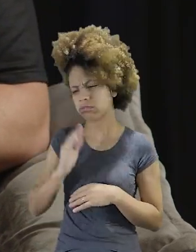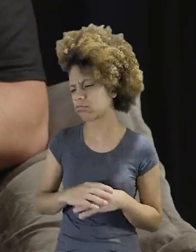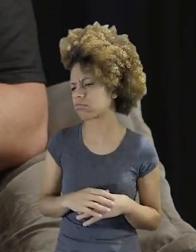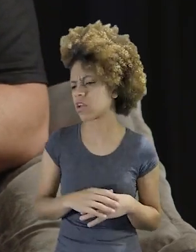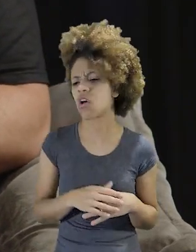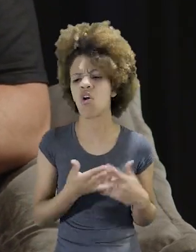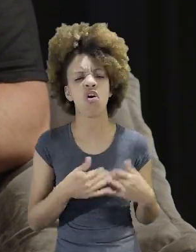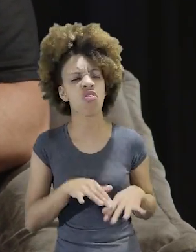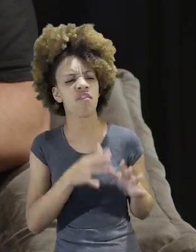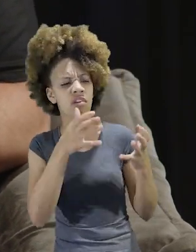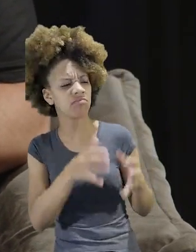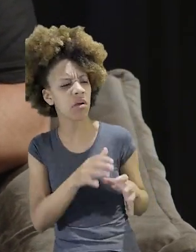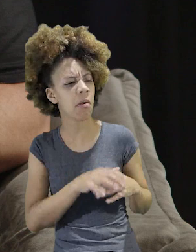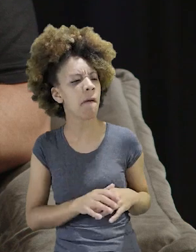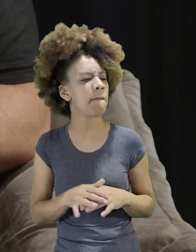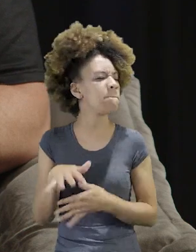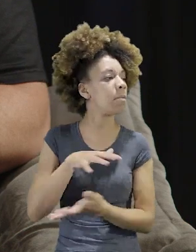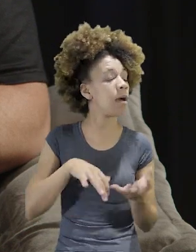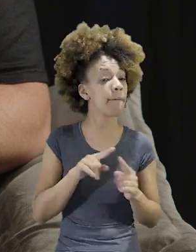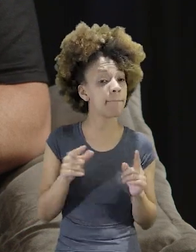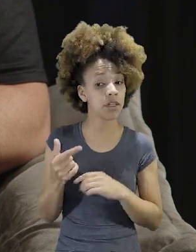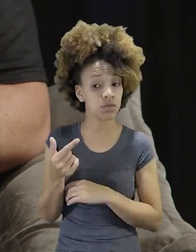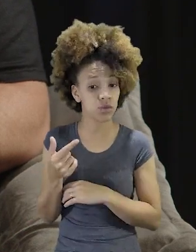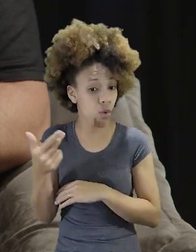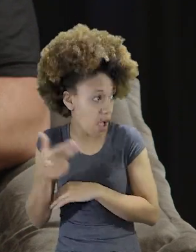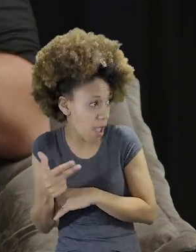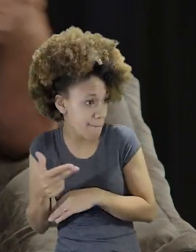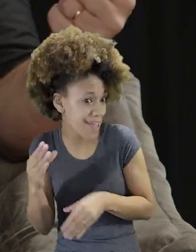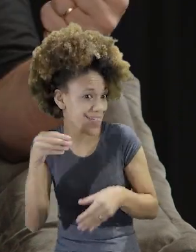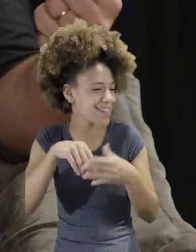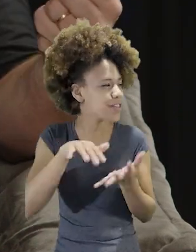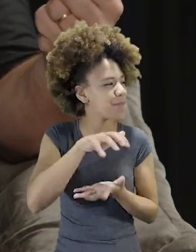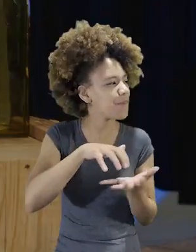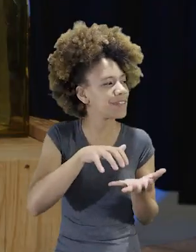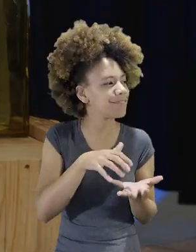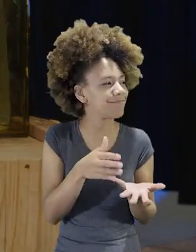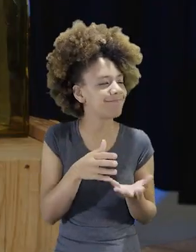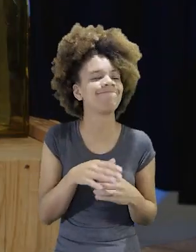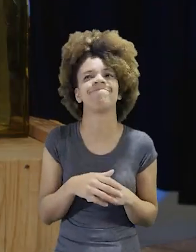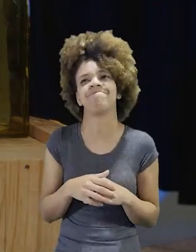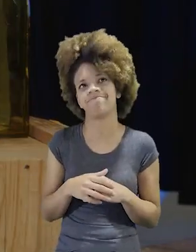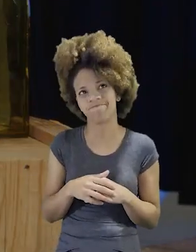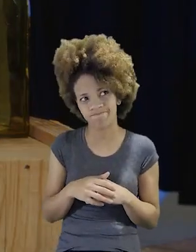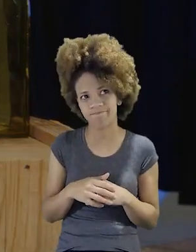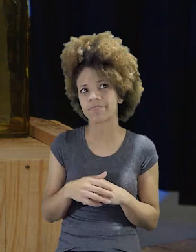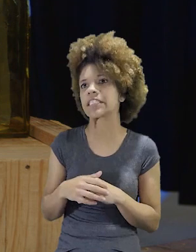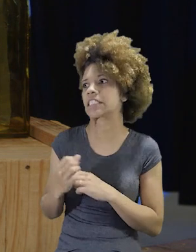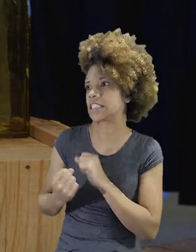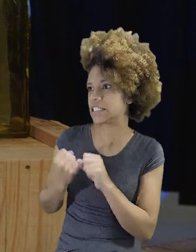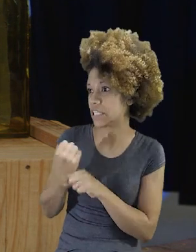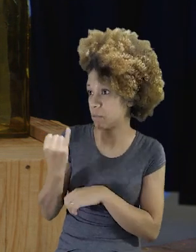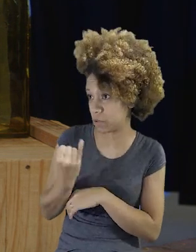fala assim às vezes tomar no cu não vou abaixar a cabeça para o movimento mas o rap tá dentro do movimento então o u